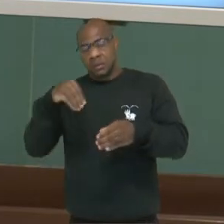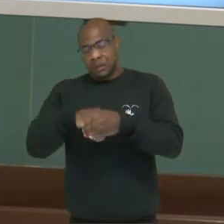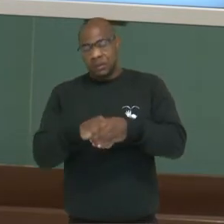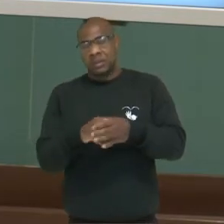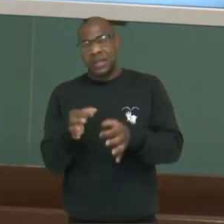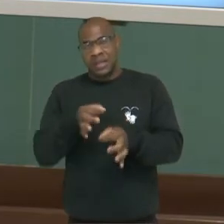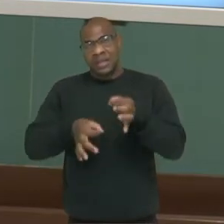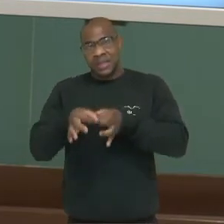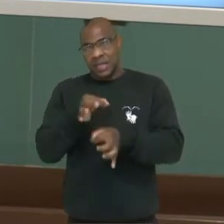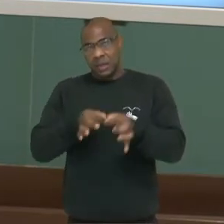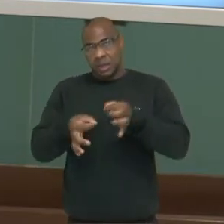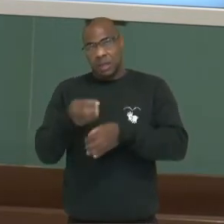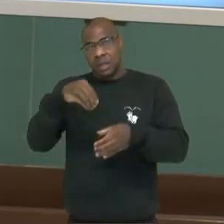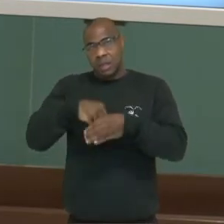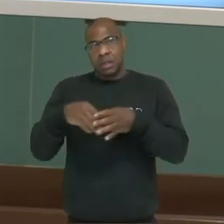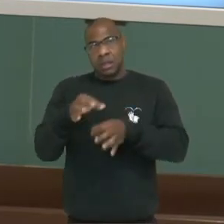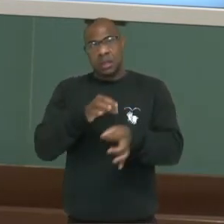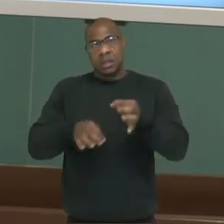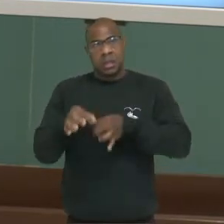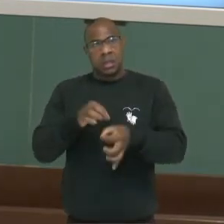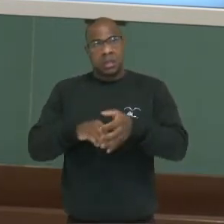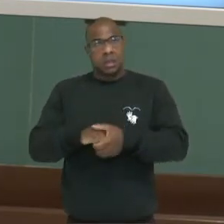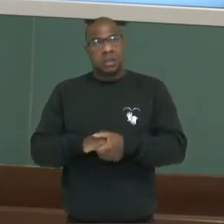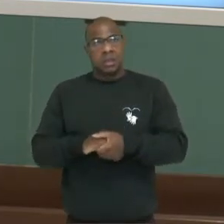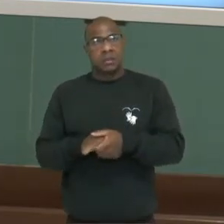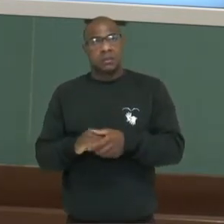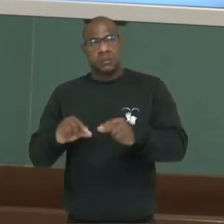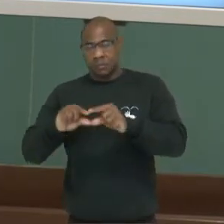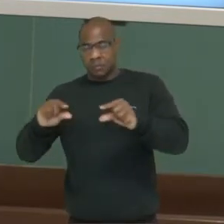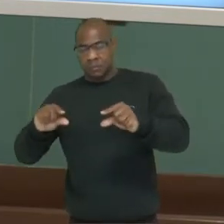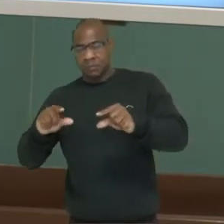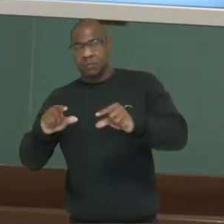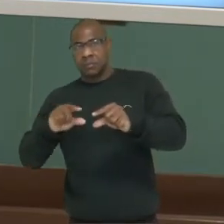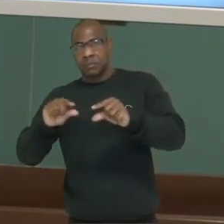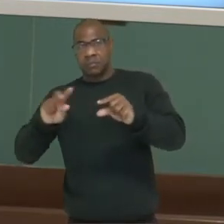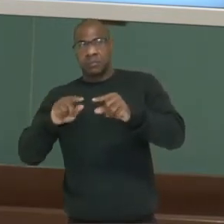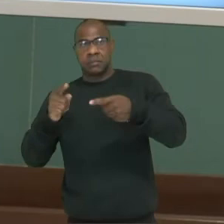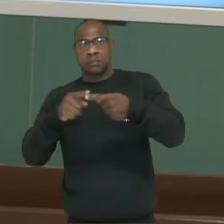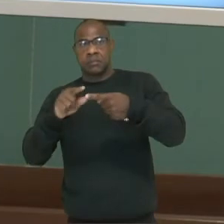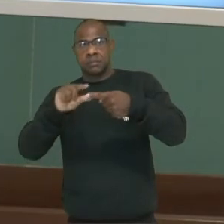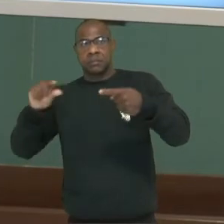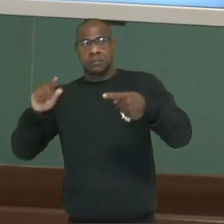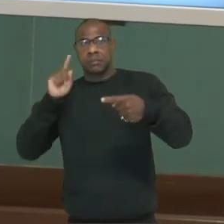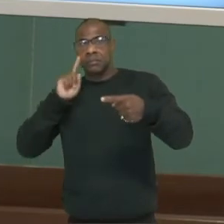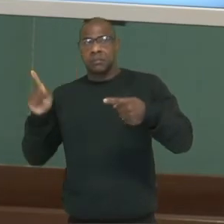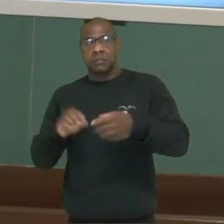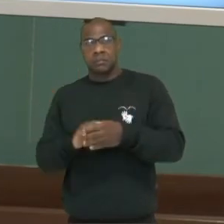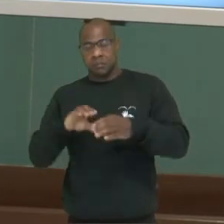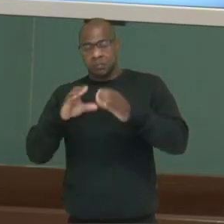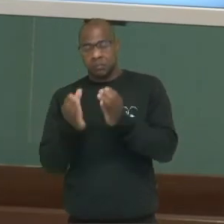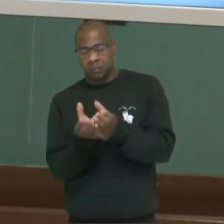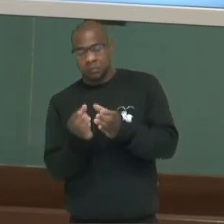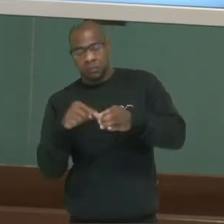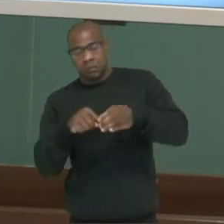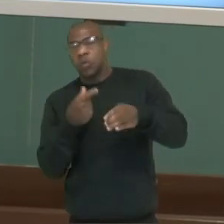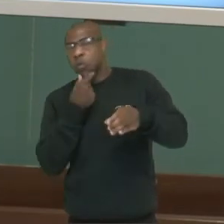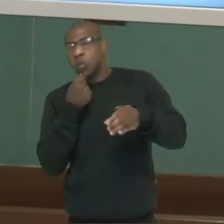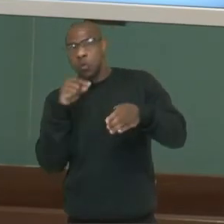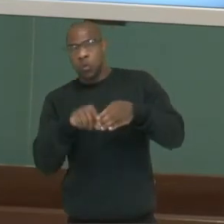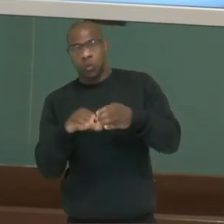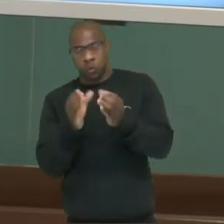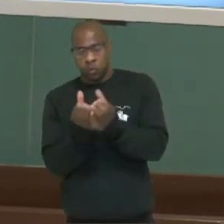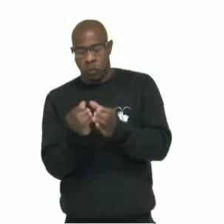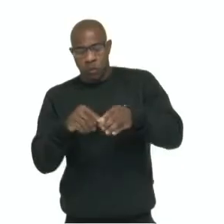intersticiais. Onde que ficam as células intersticiais? Elas ficam lá nas gônadas, no menino, lá